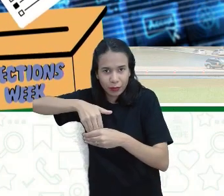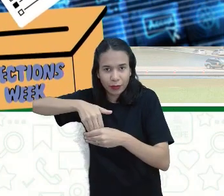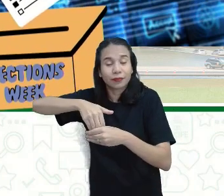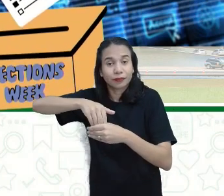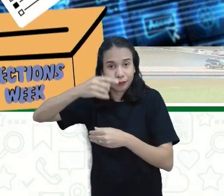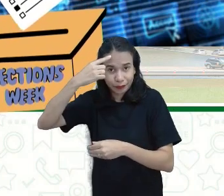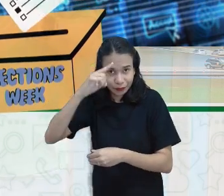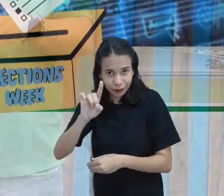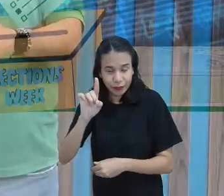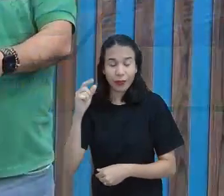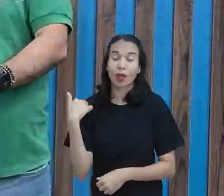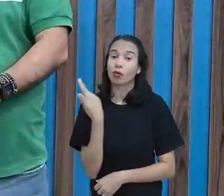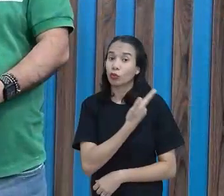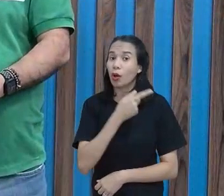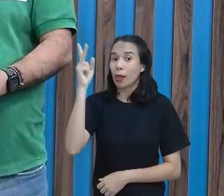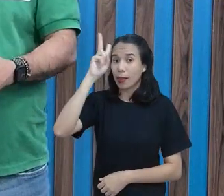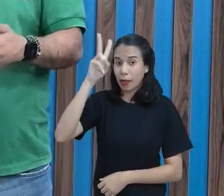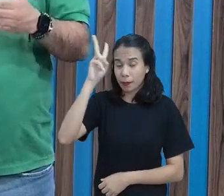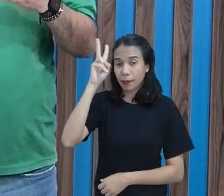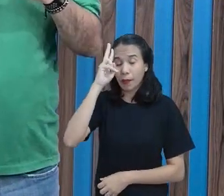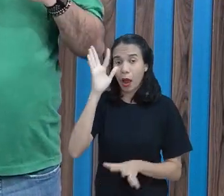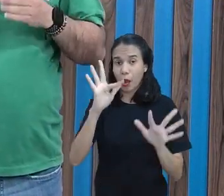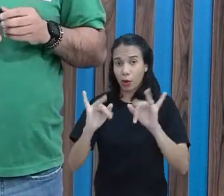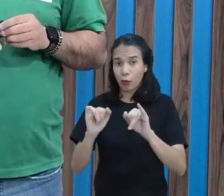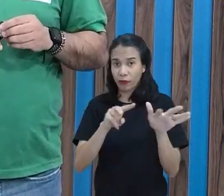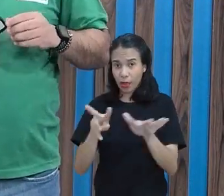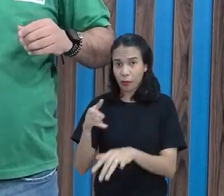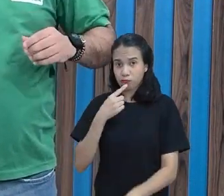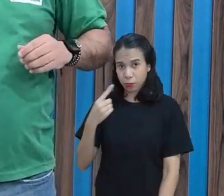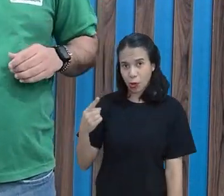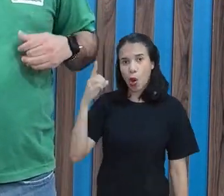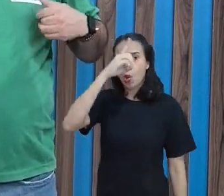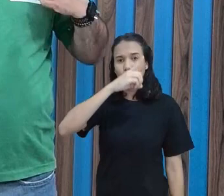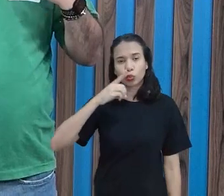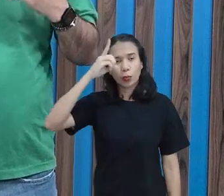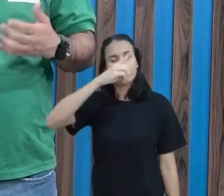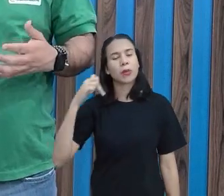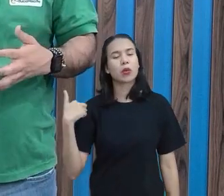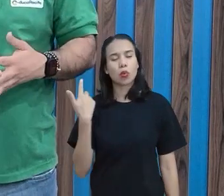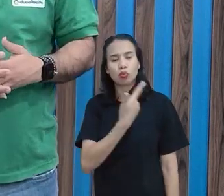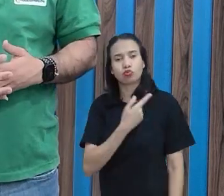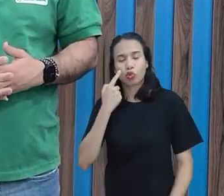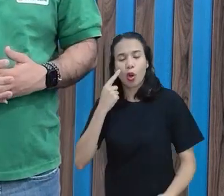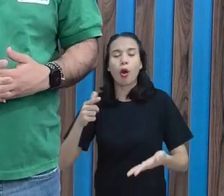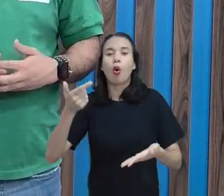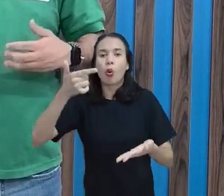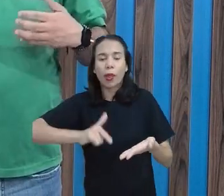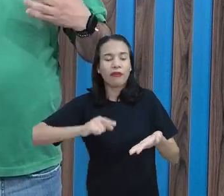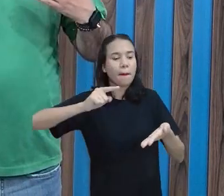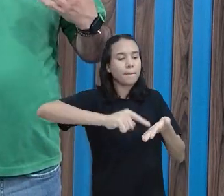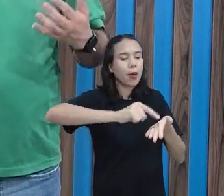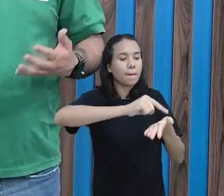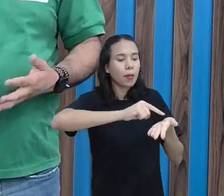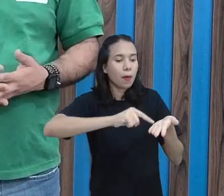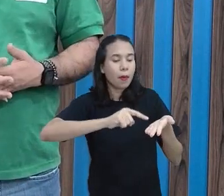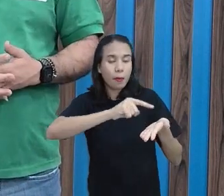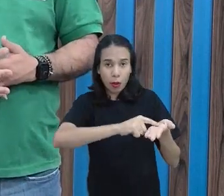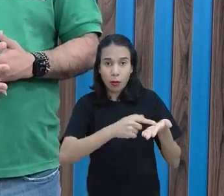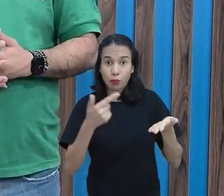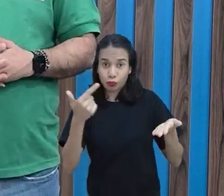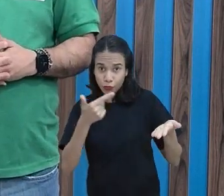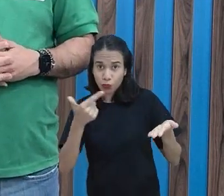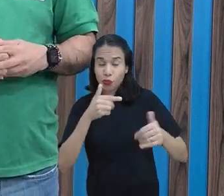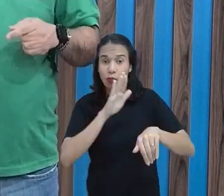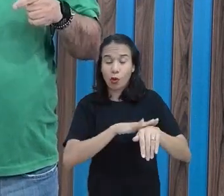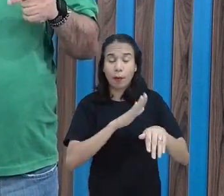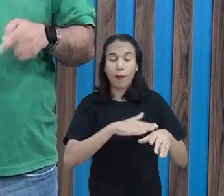Vamos lembrar, próximo final de semana agora, nós estaremos indo para as urnas, mais uma vez, para o segundo turno